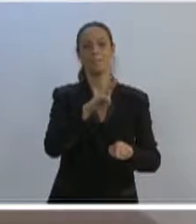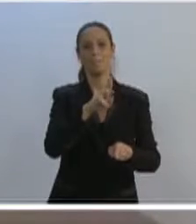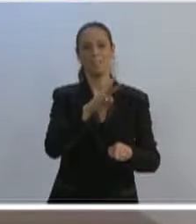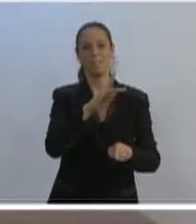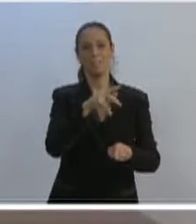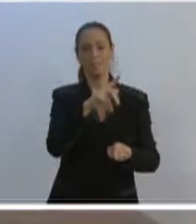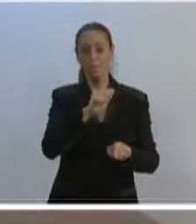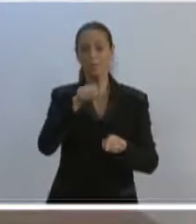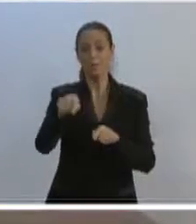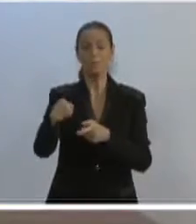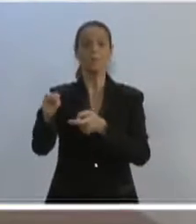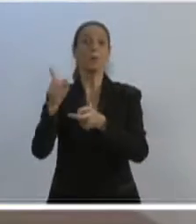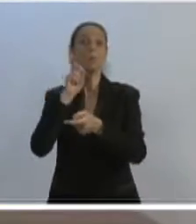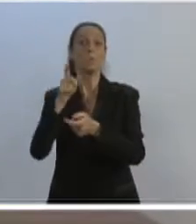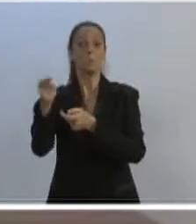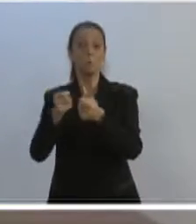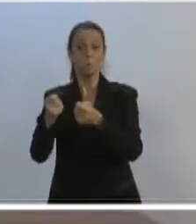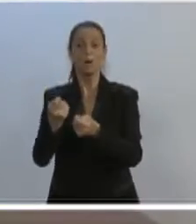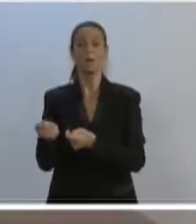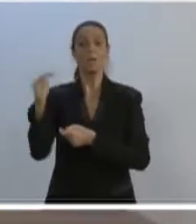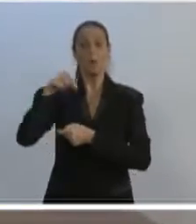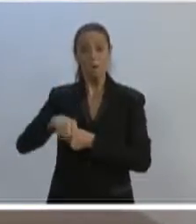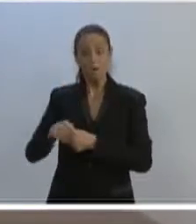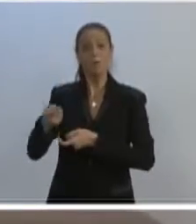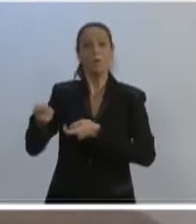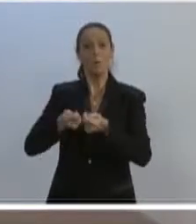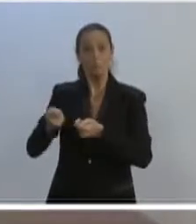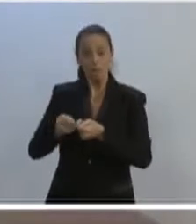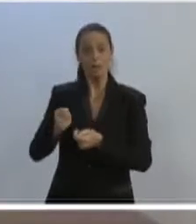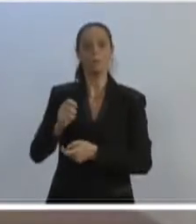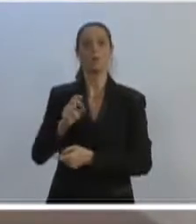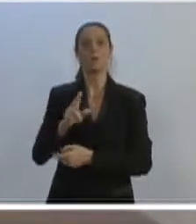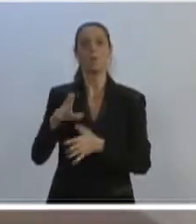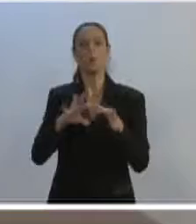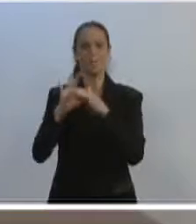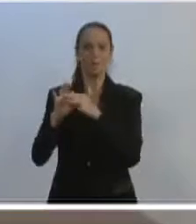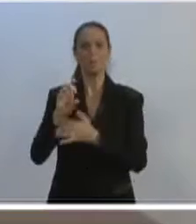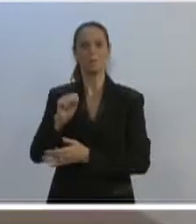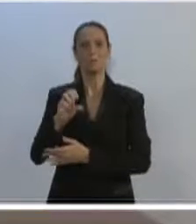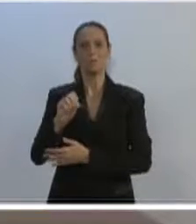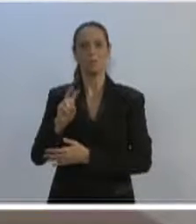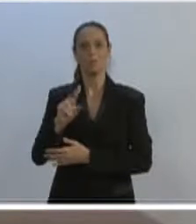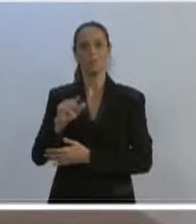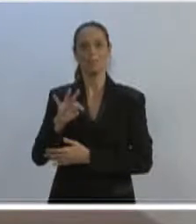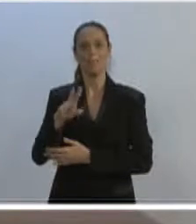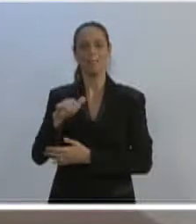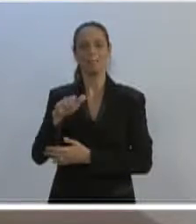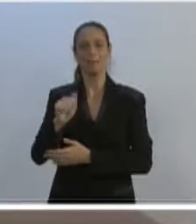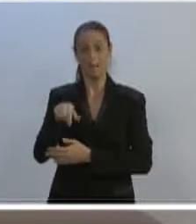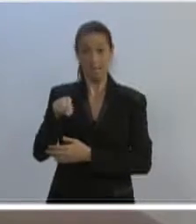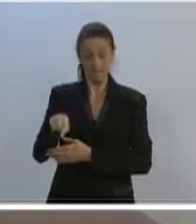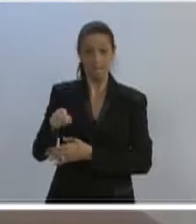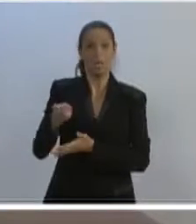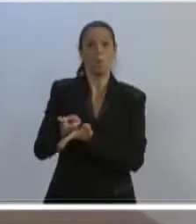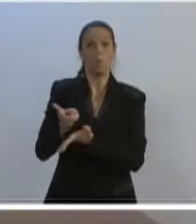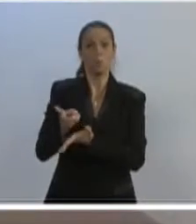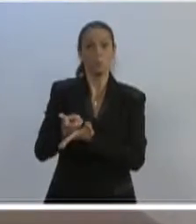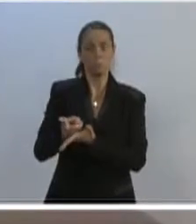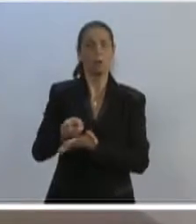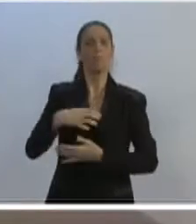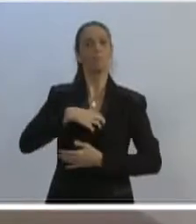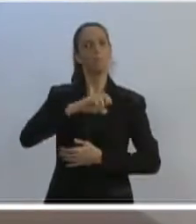e outro pela extinta União Soviética. E o último foi o da União Soviética, que manteve de forma